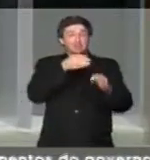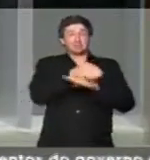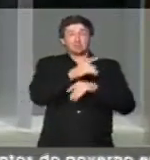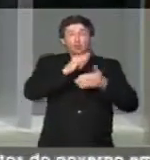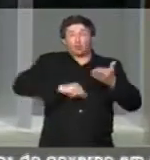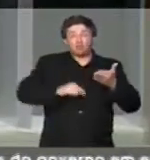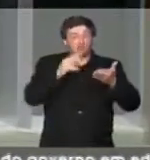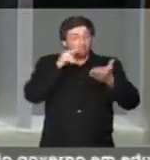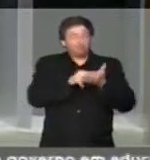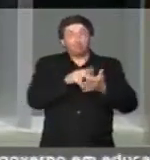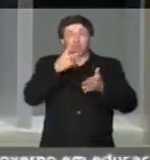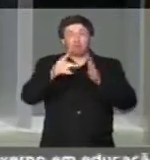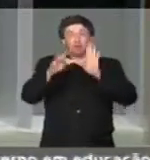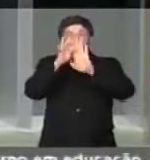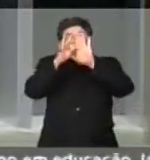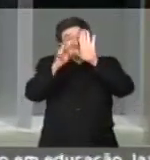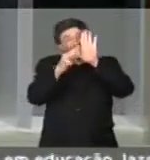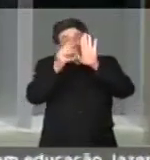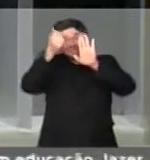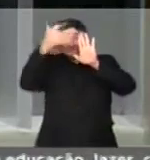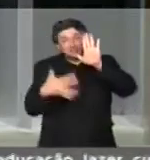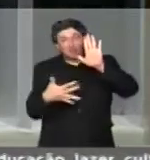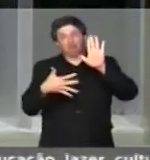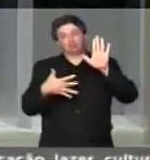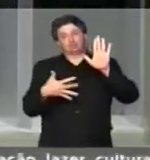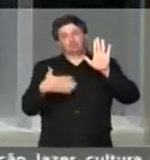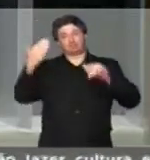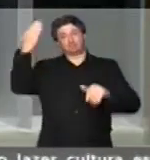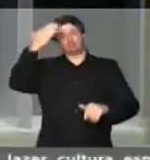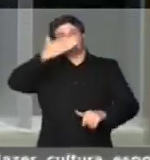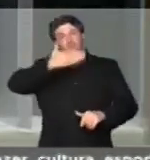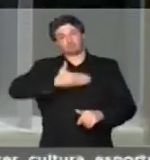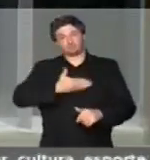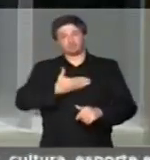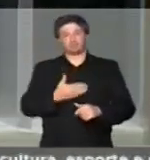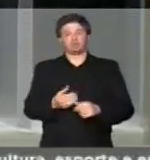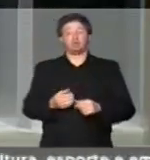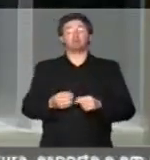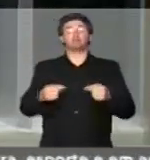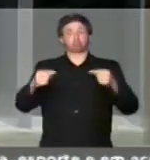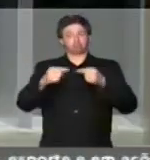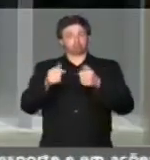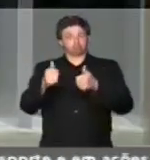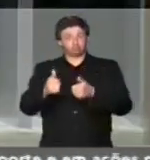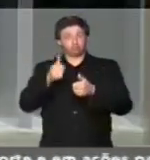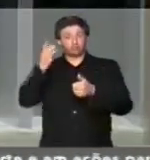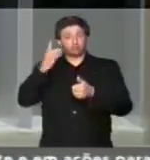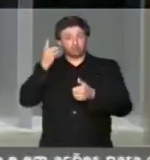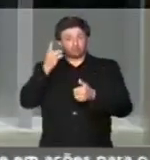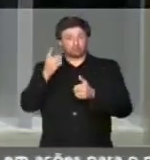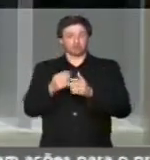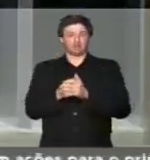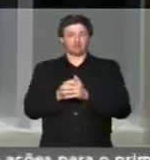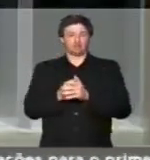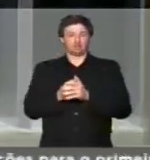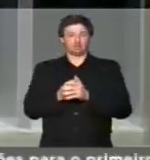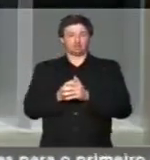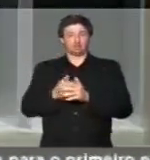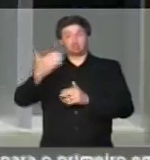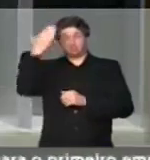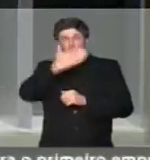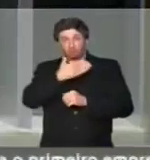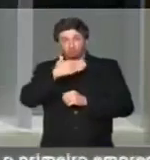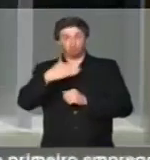textualmente está comprovada a boa fé do deputado está